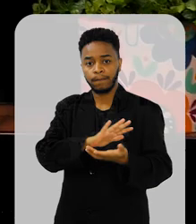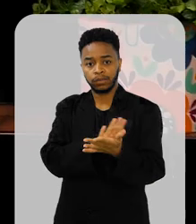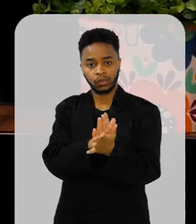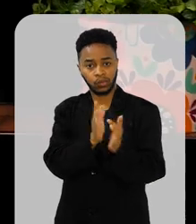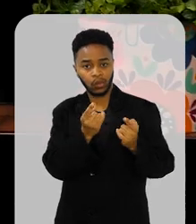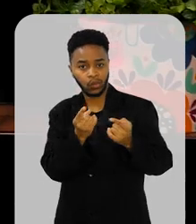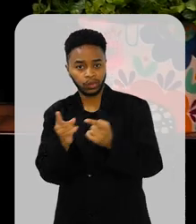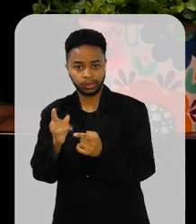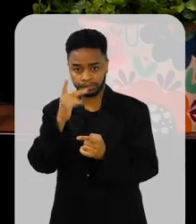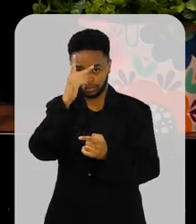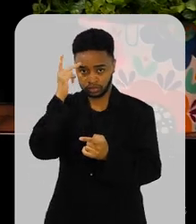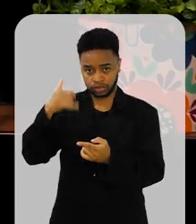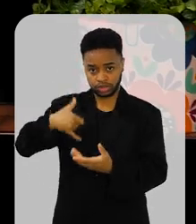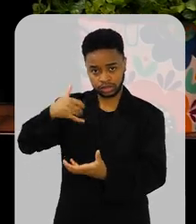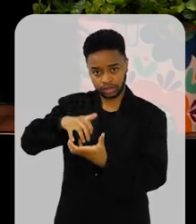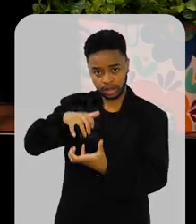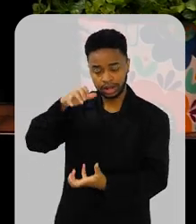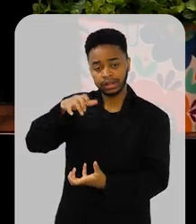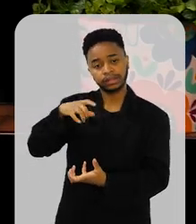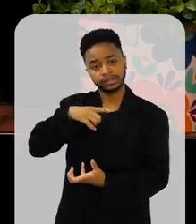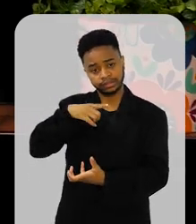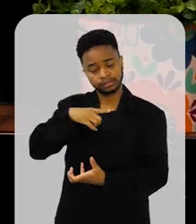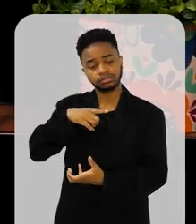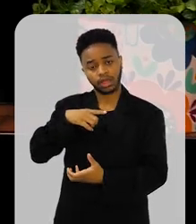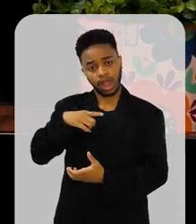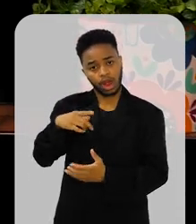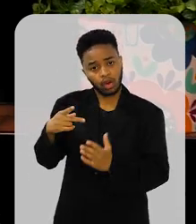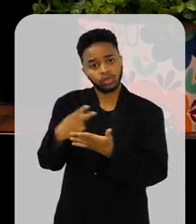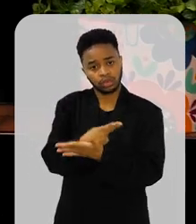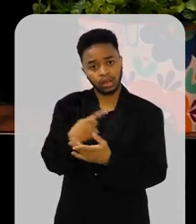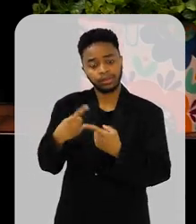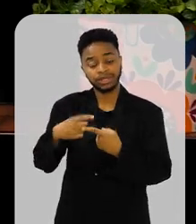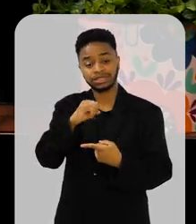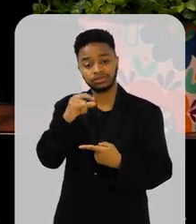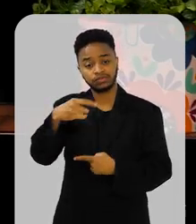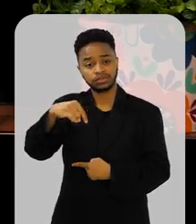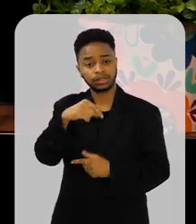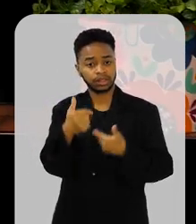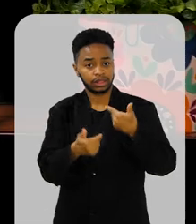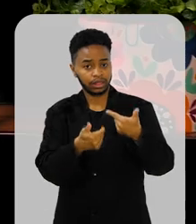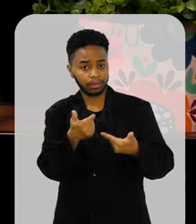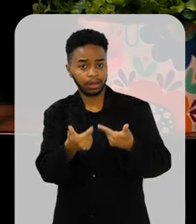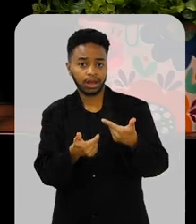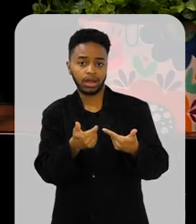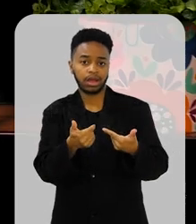está assim enraizado, né? Você que tramita, que